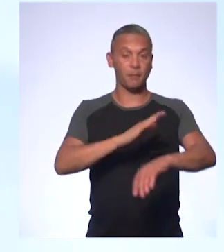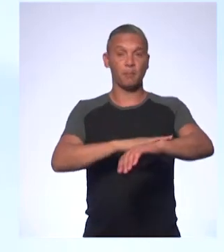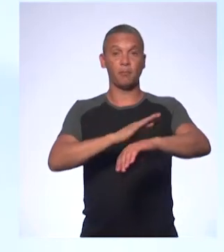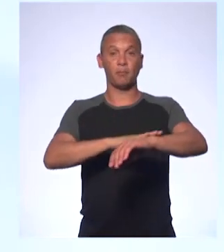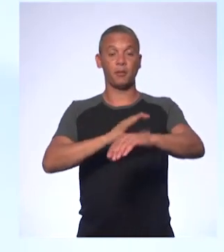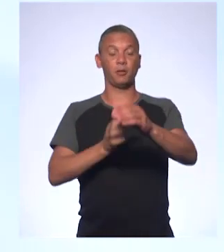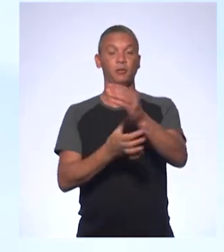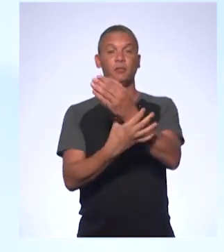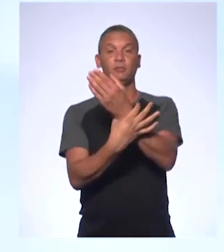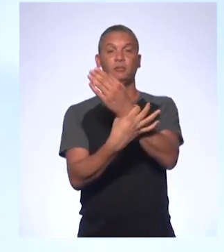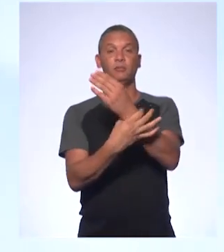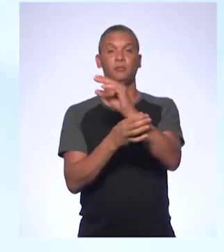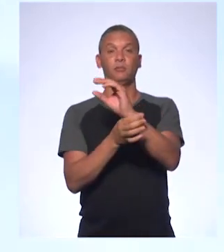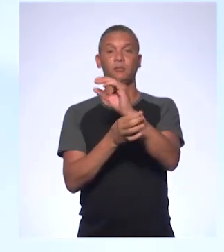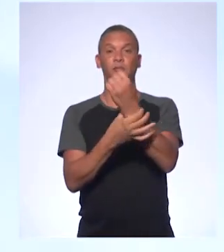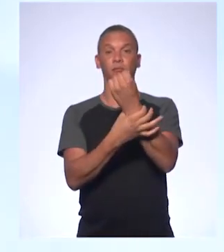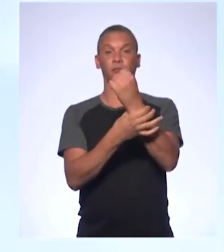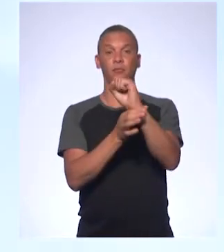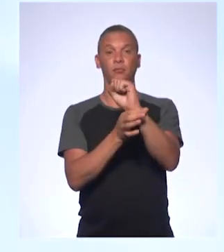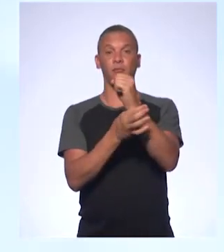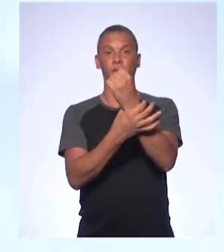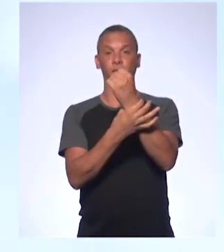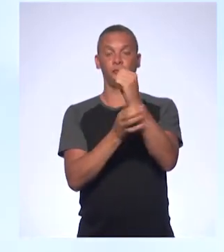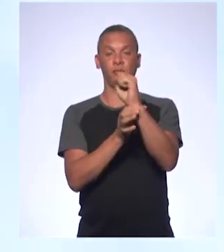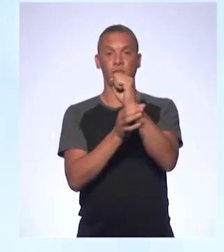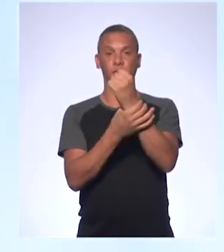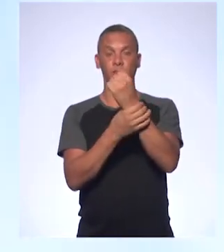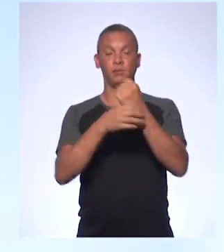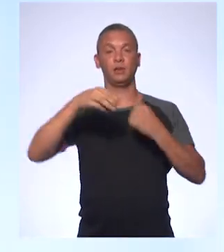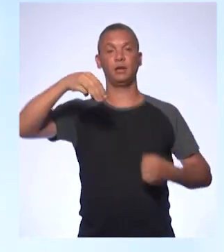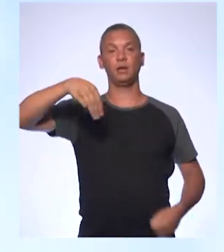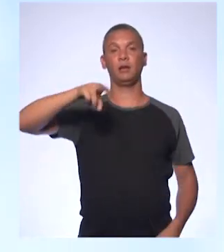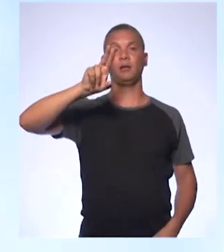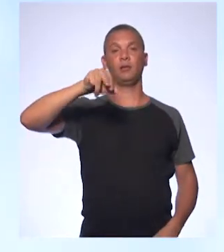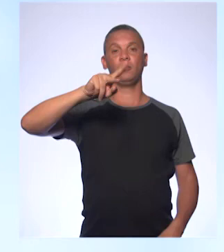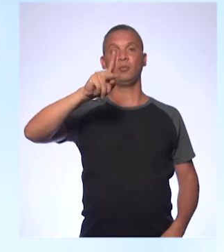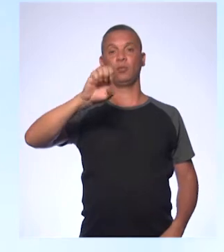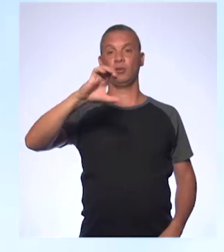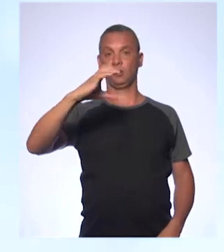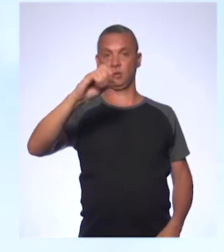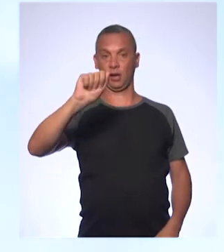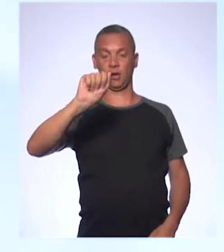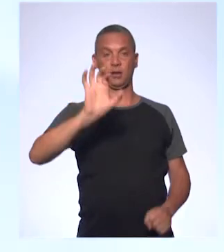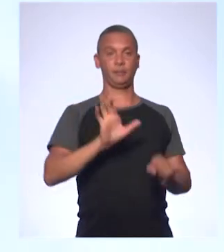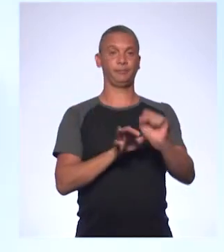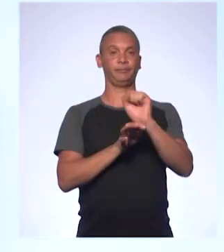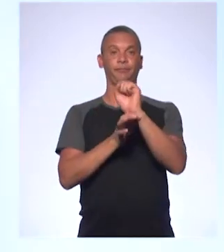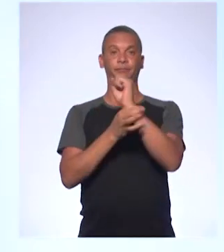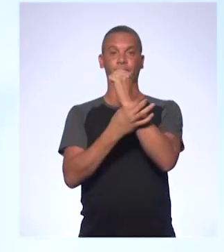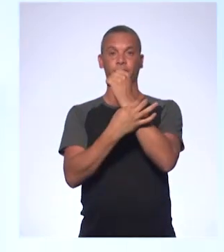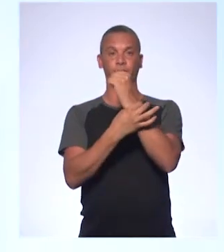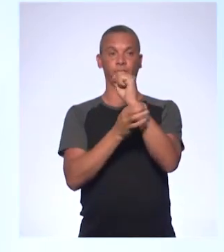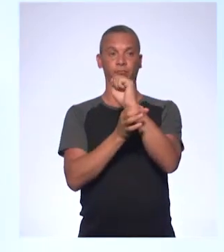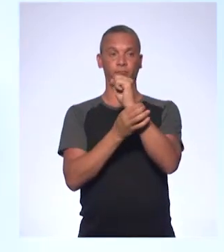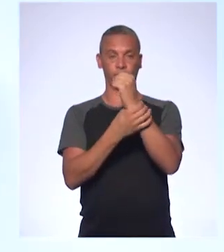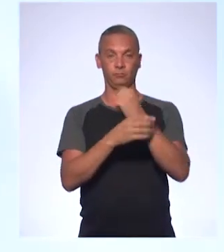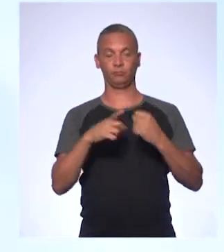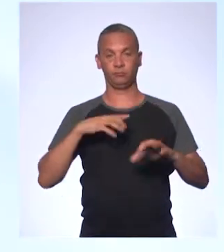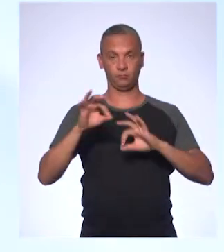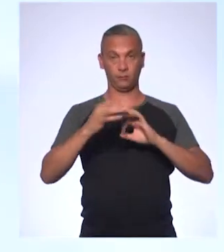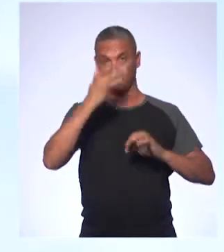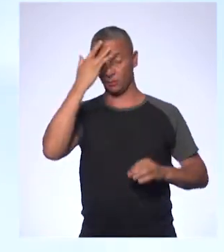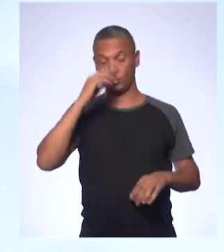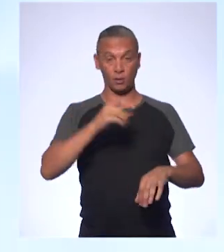de munheca mesmo. Aqui no Brasil também a gente tem o costume de usar essa palavra munheca, né? Desse lado, né? Onde